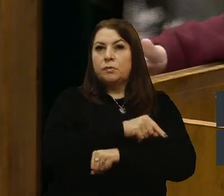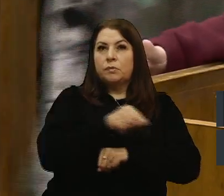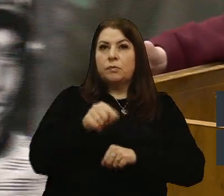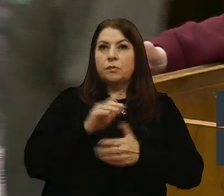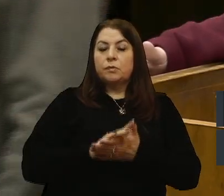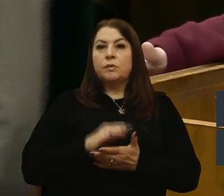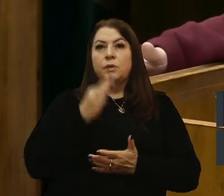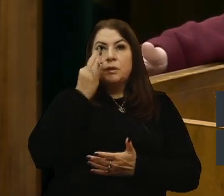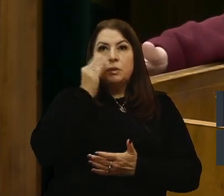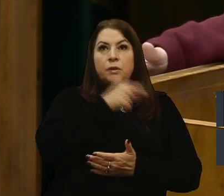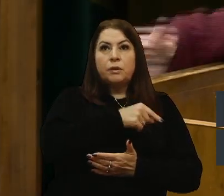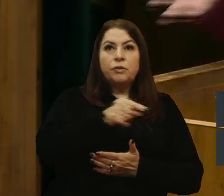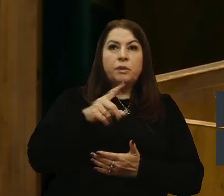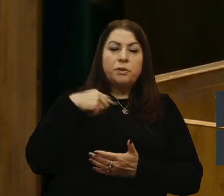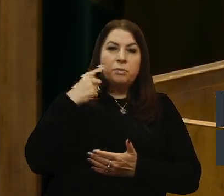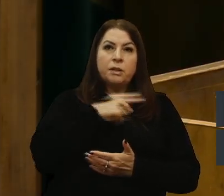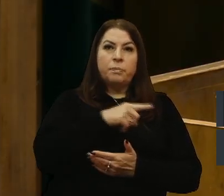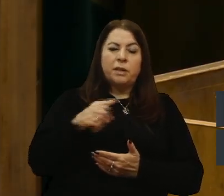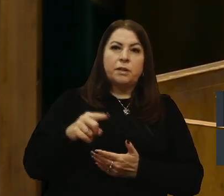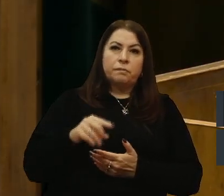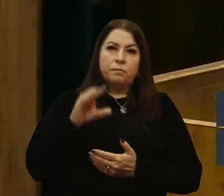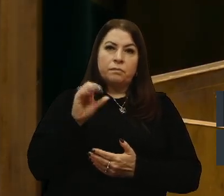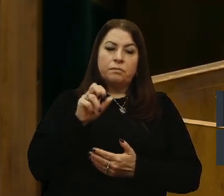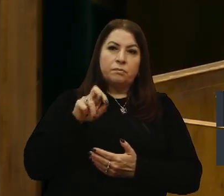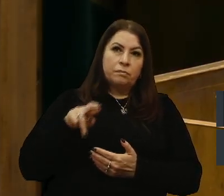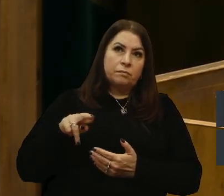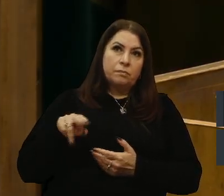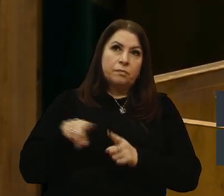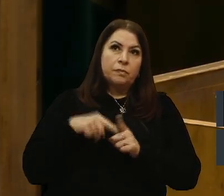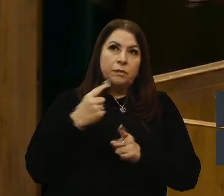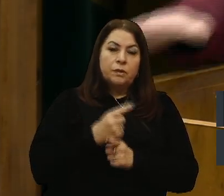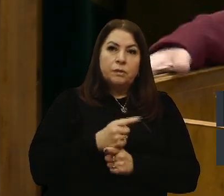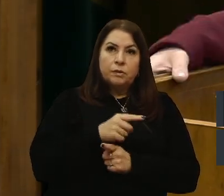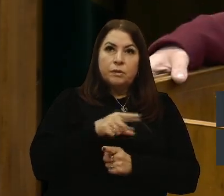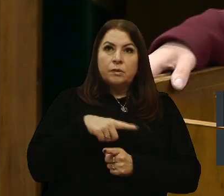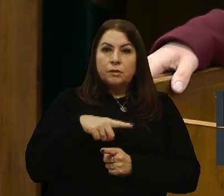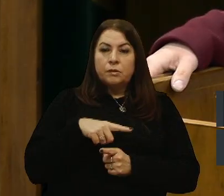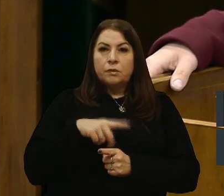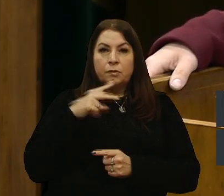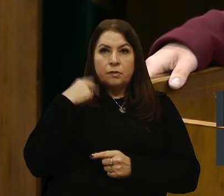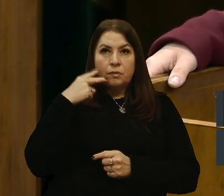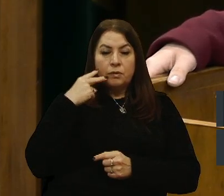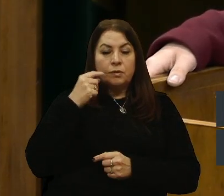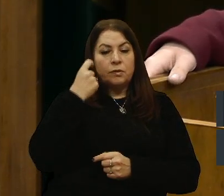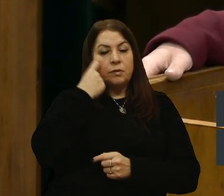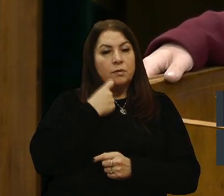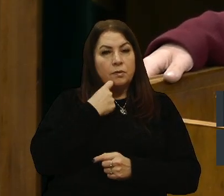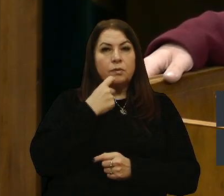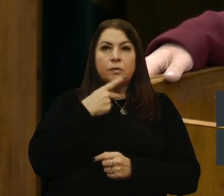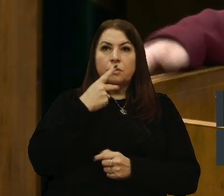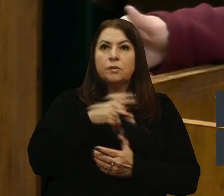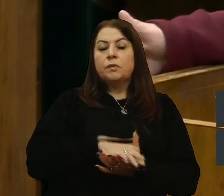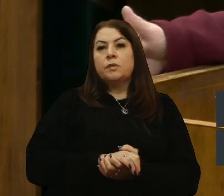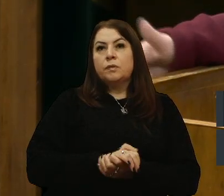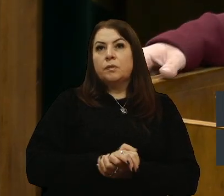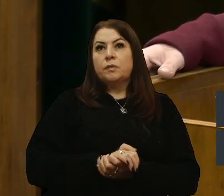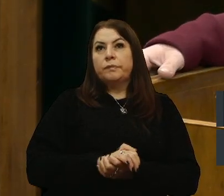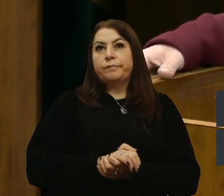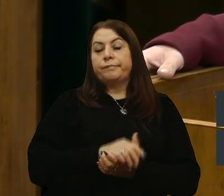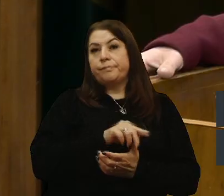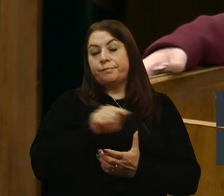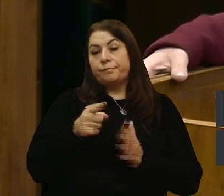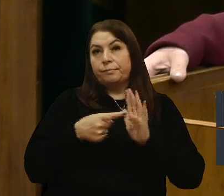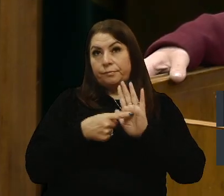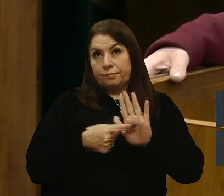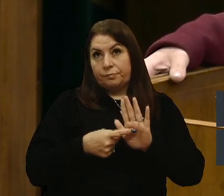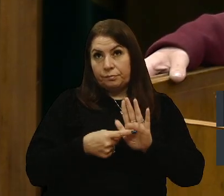esteve presente o deputado Osmar Terra e falei para ele, falei para o vereador Caleb, que a concepção